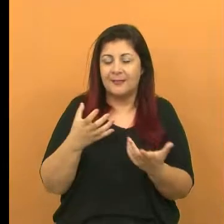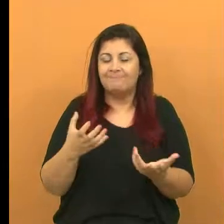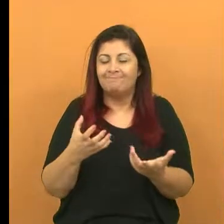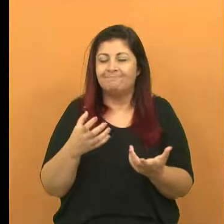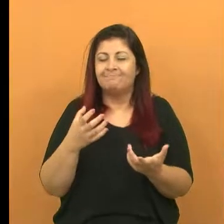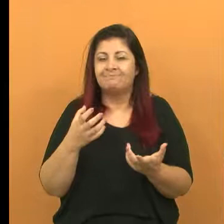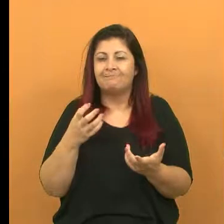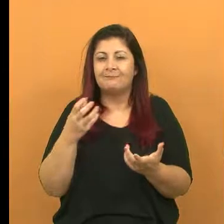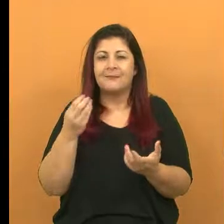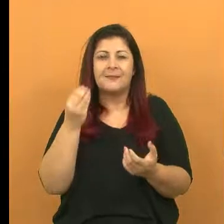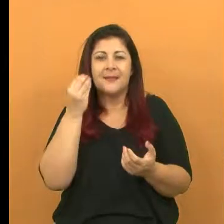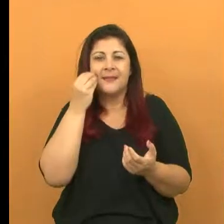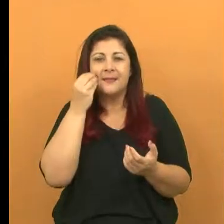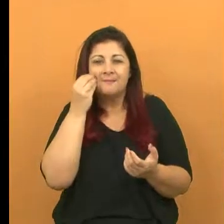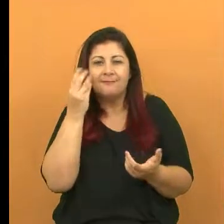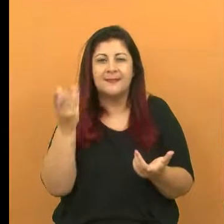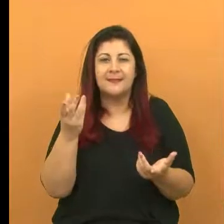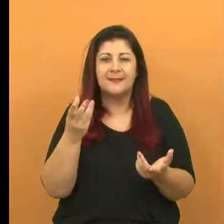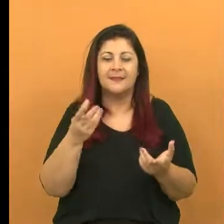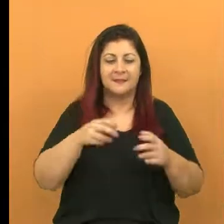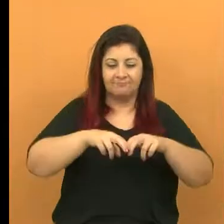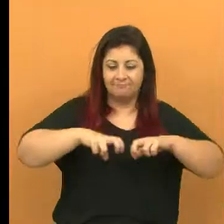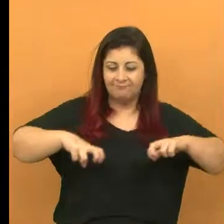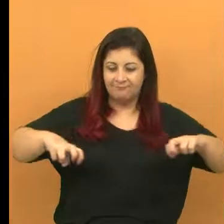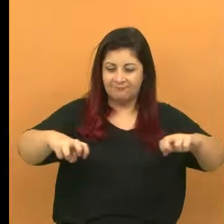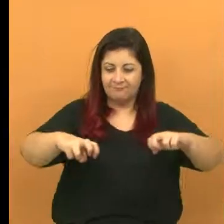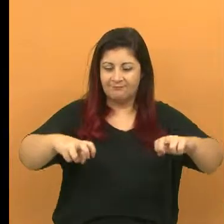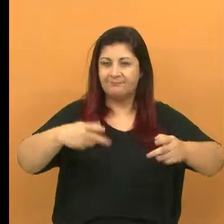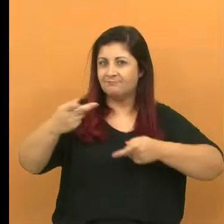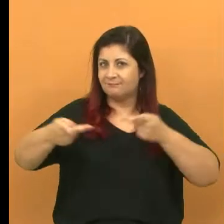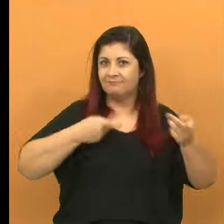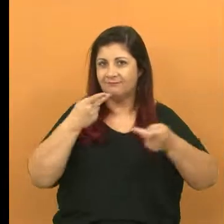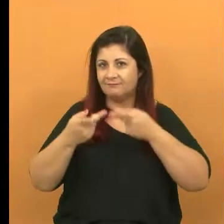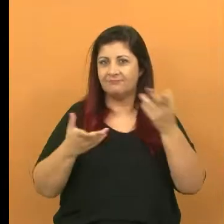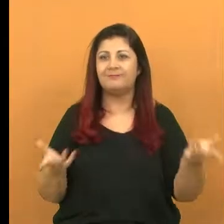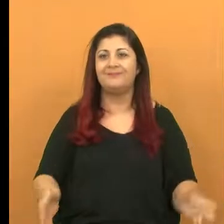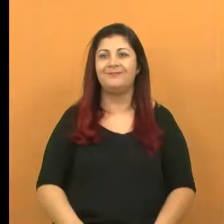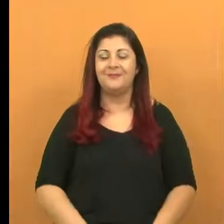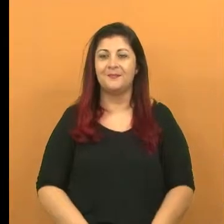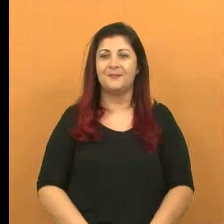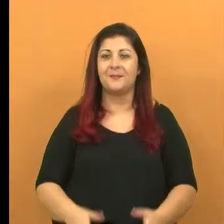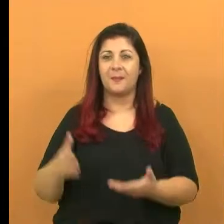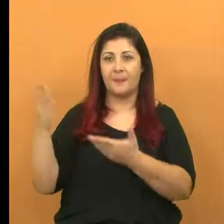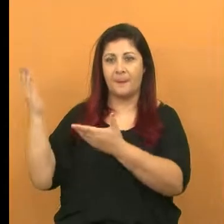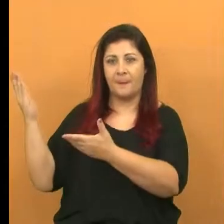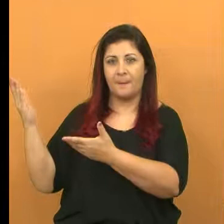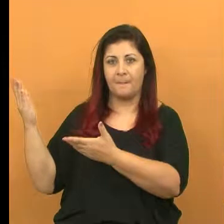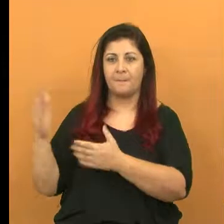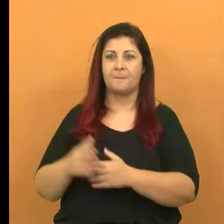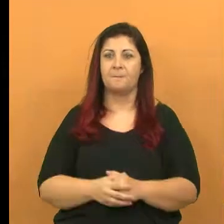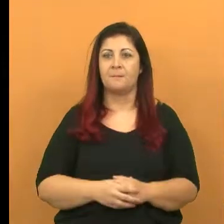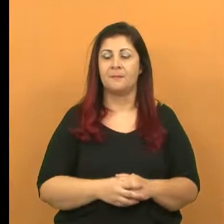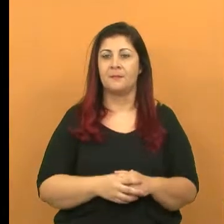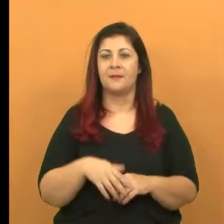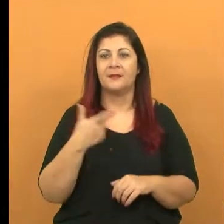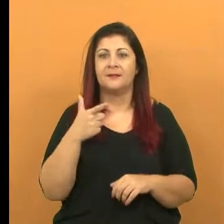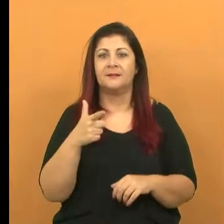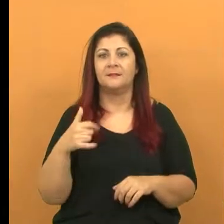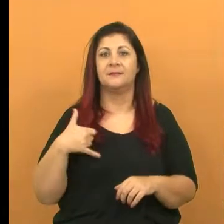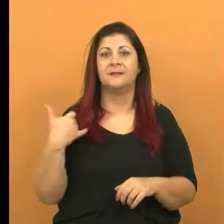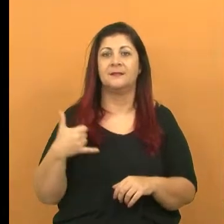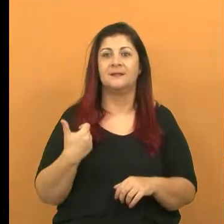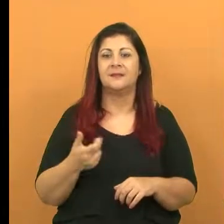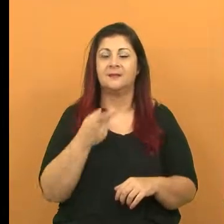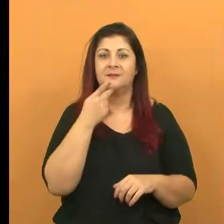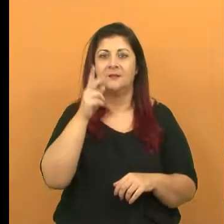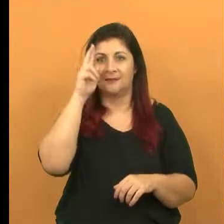história, quando a gente faz rodas de conversa. É muito salutar. E aqui, não tem idade para ser contador